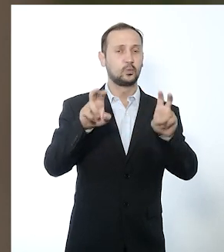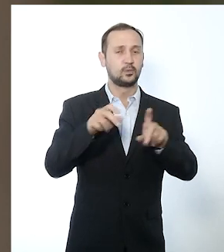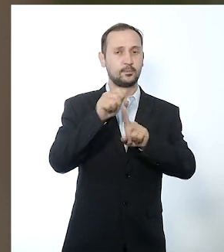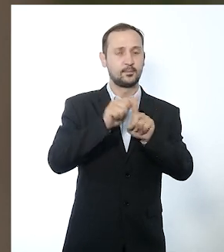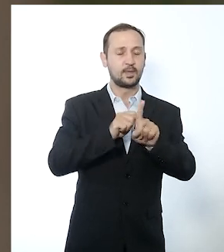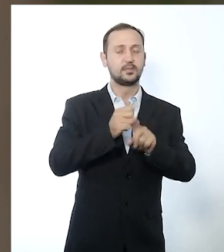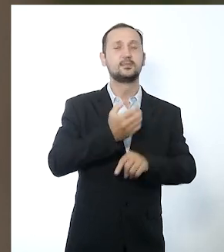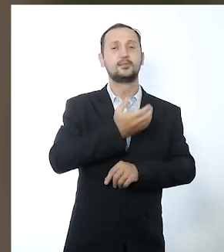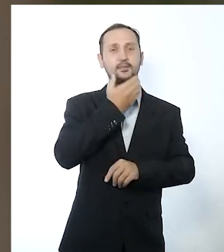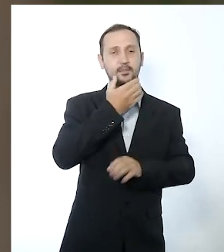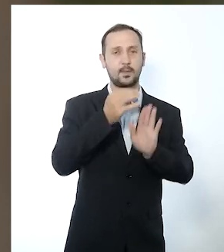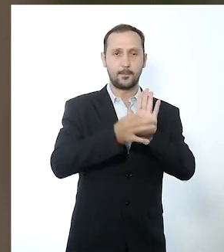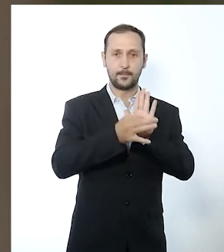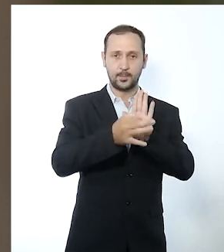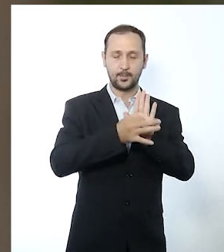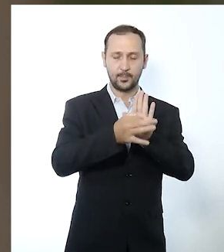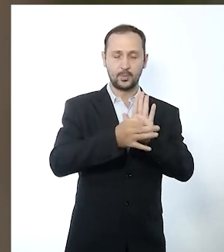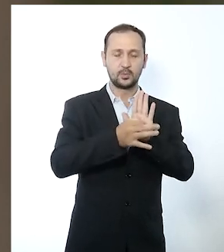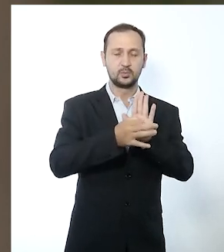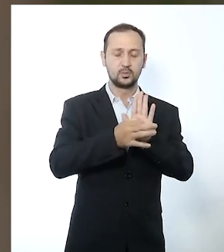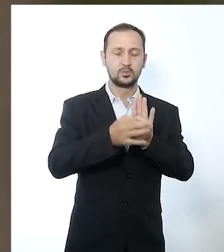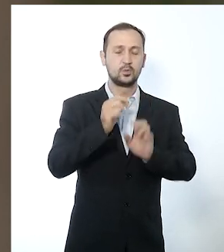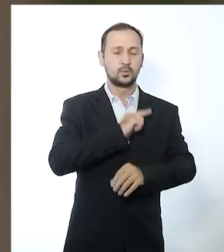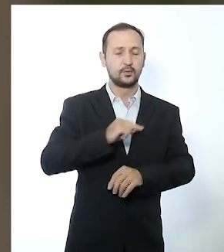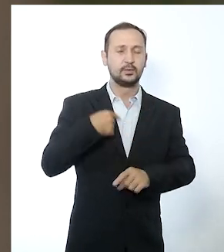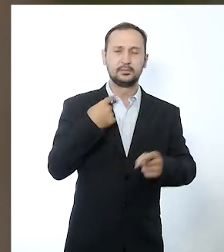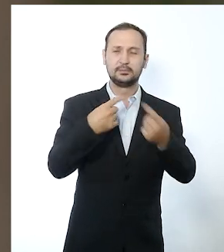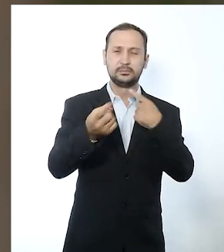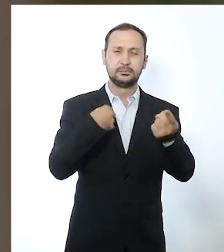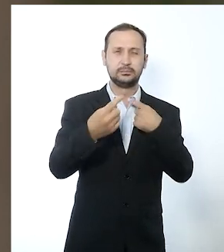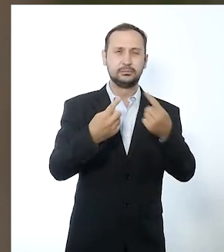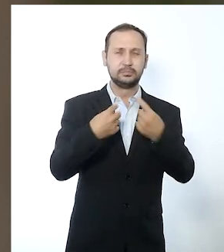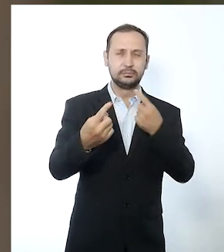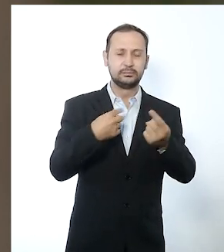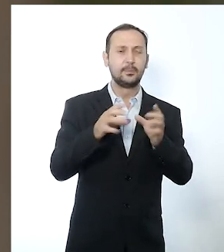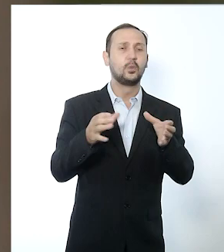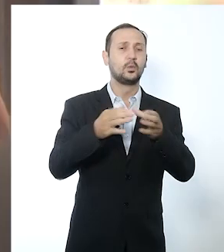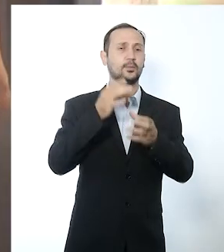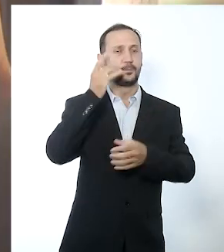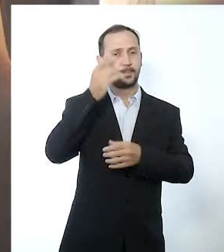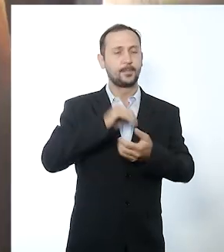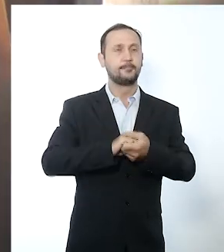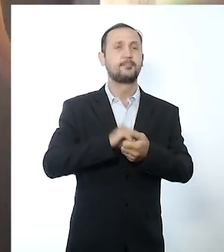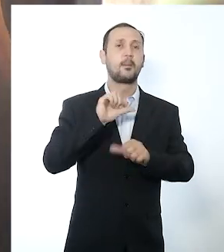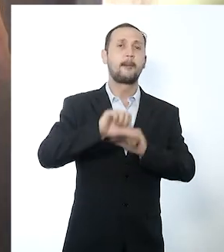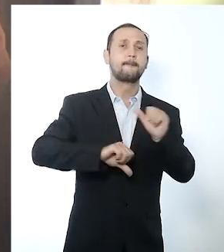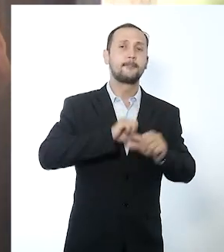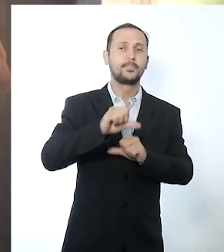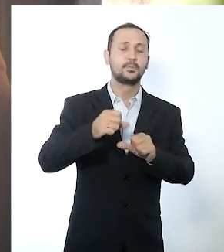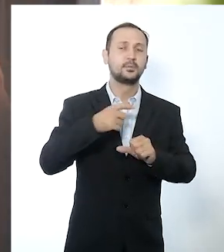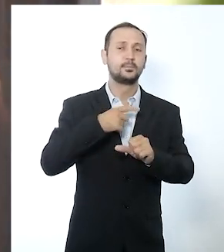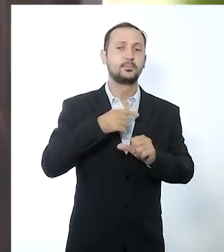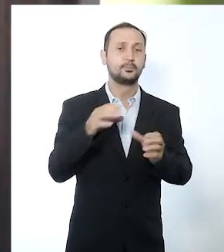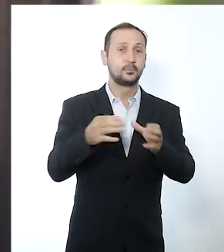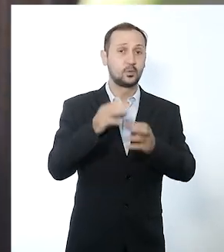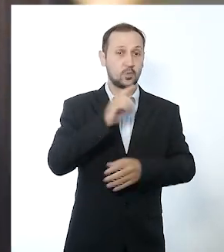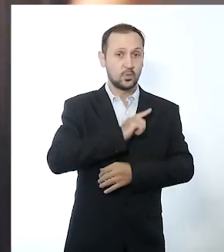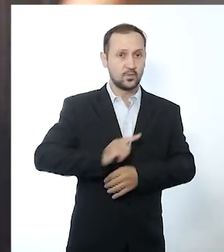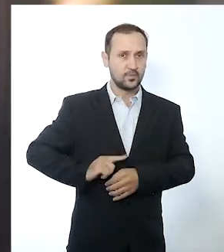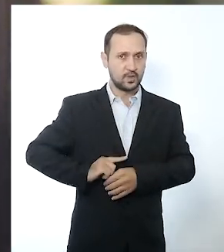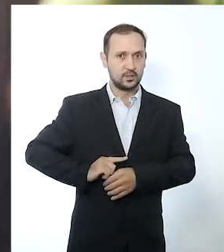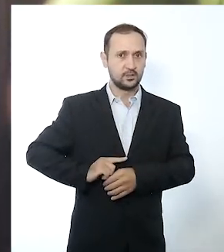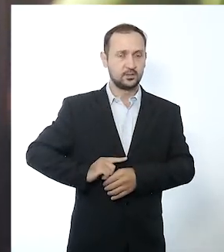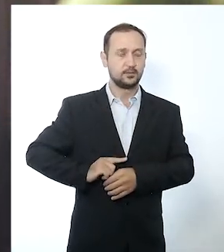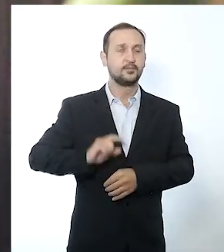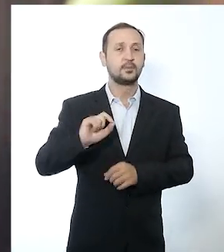A proposta do governo foi amplamente debatida pelos parlamentares. Essa é uma das mudanças propostas pelo governo do estado,